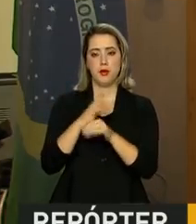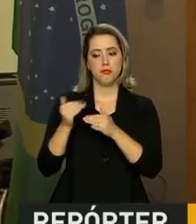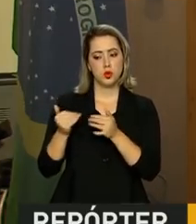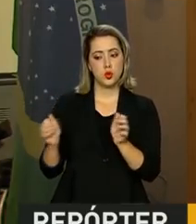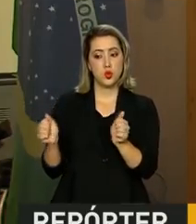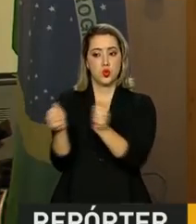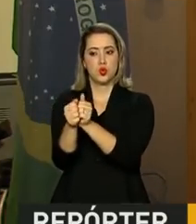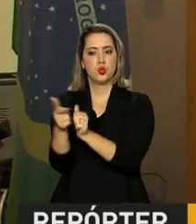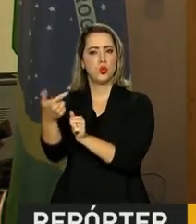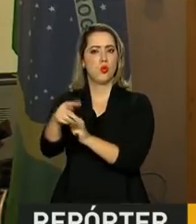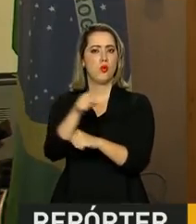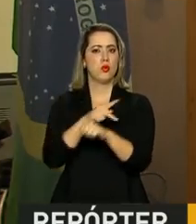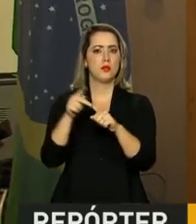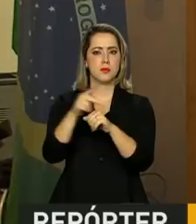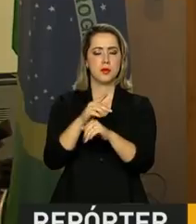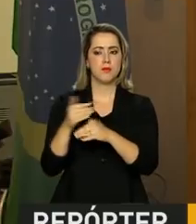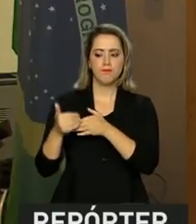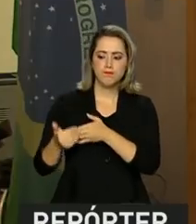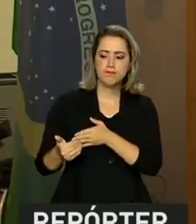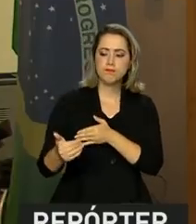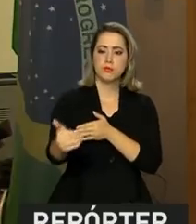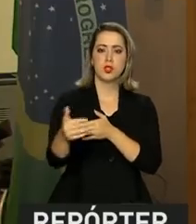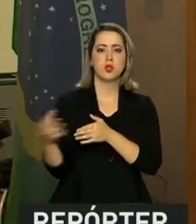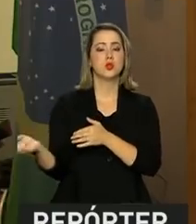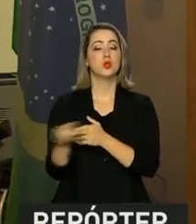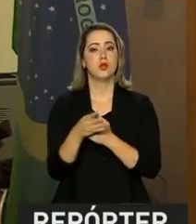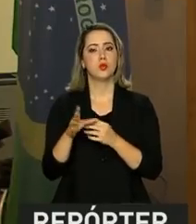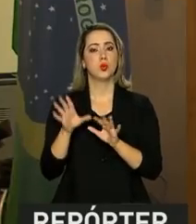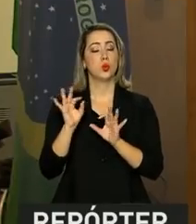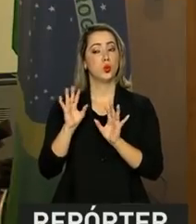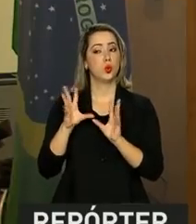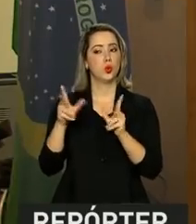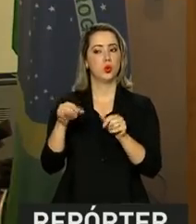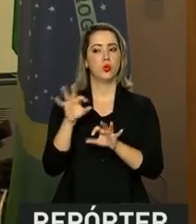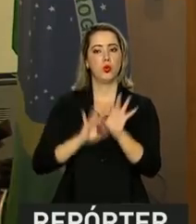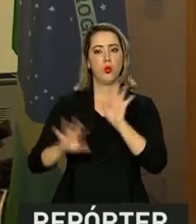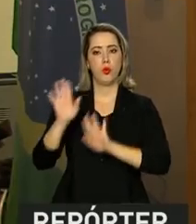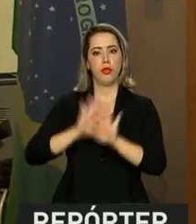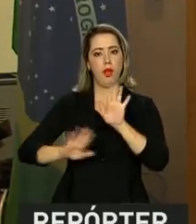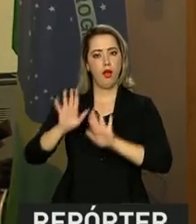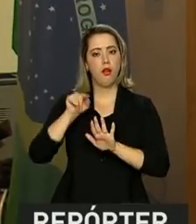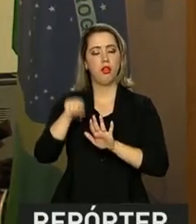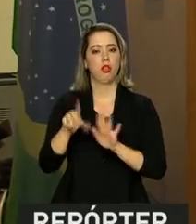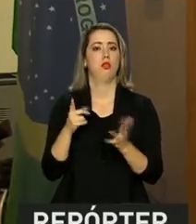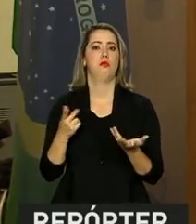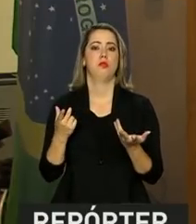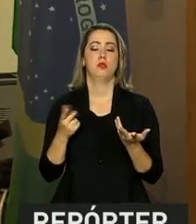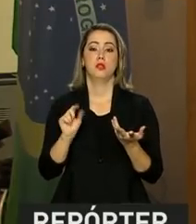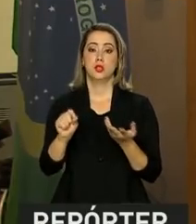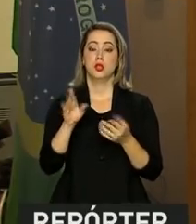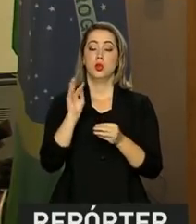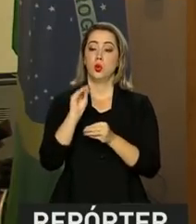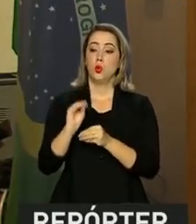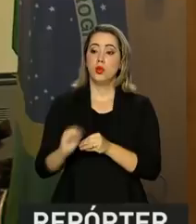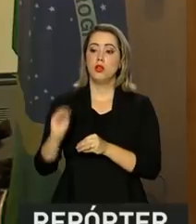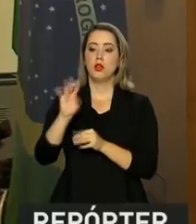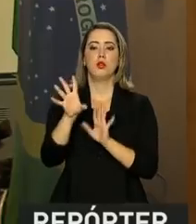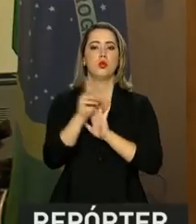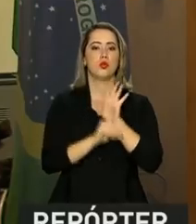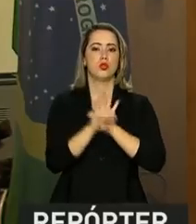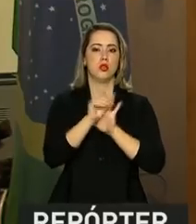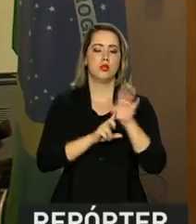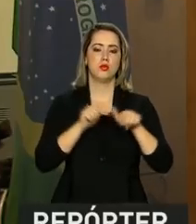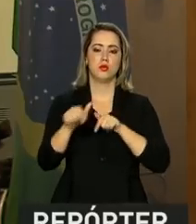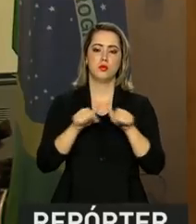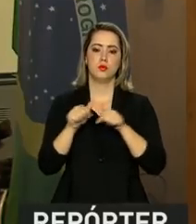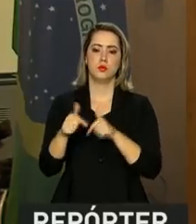mundo moderno, no mundo democrático. Com todo cuidado, quer dizer, mantendo, isso é importante dizer, mantendo, preservando os direitos trabalhistas,